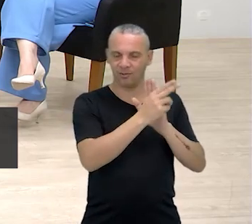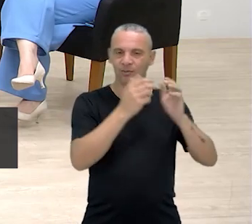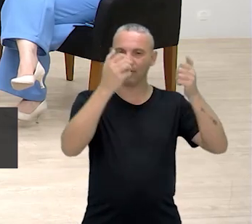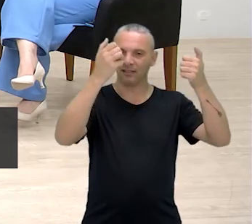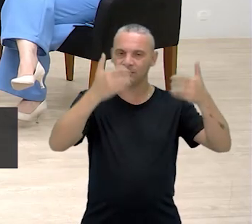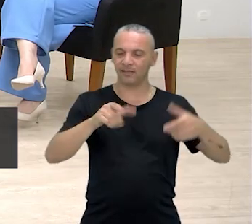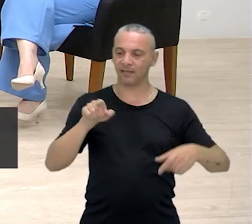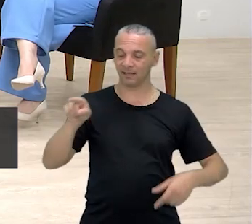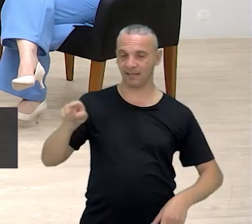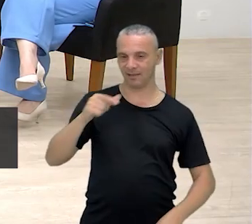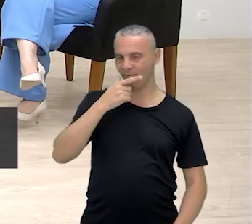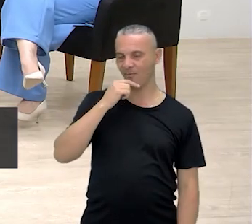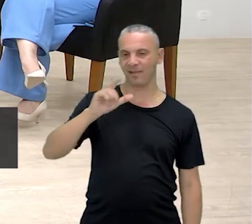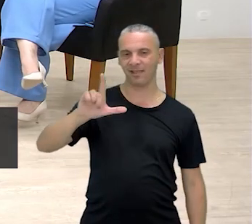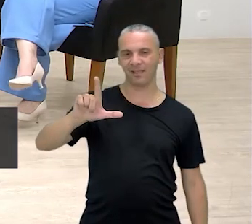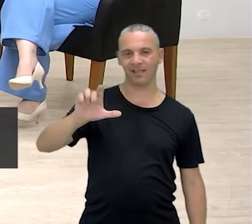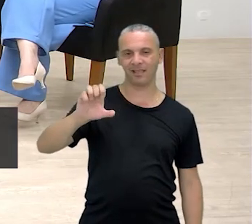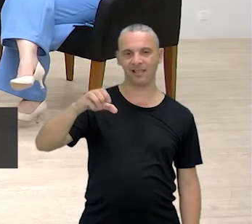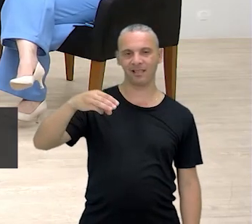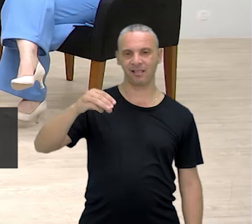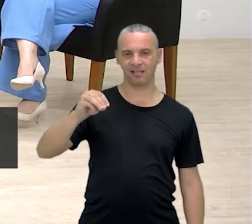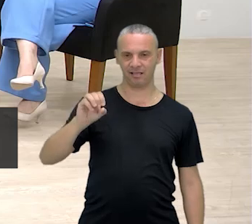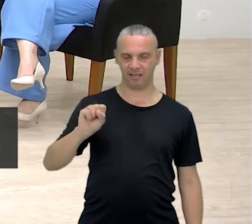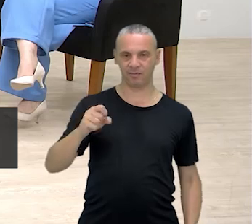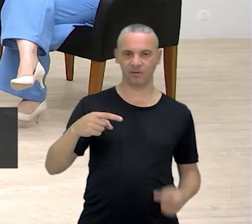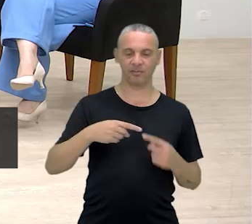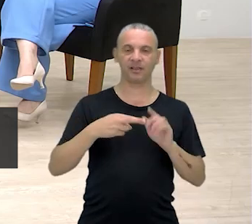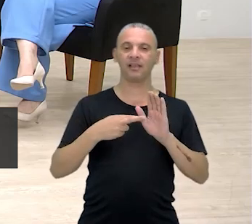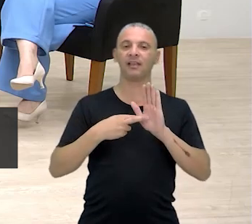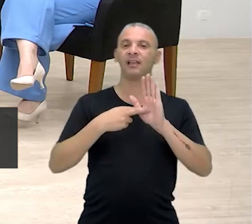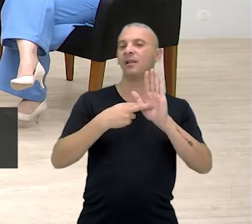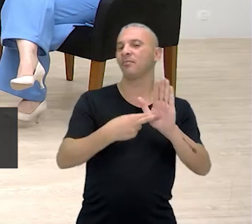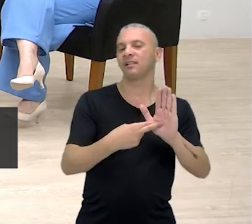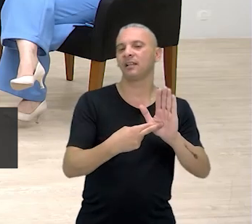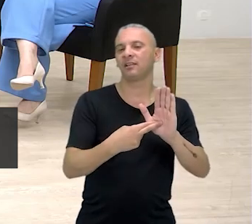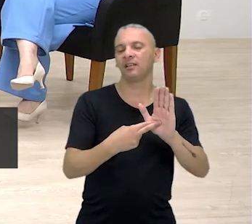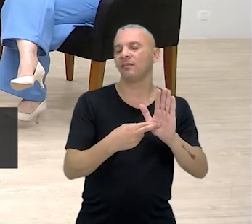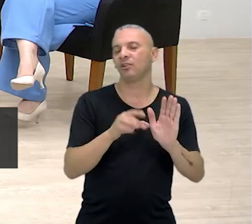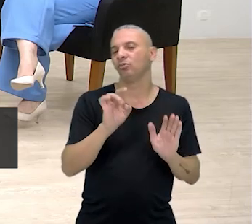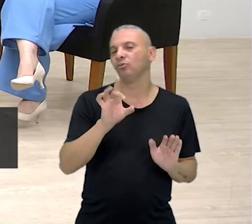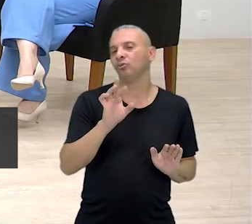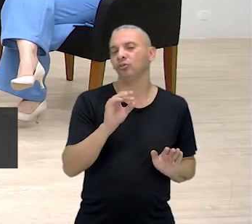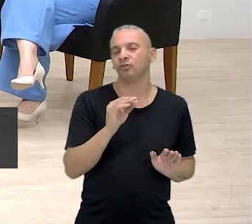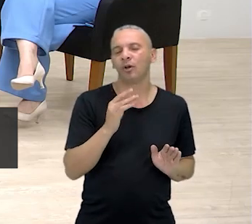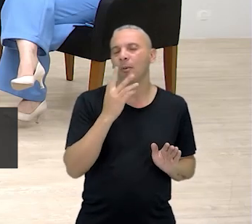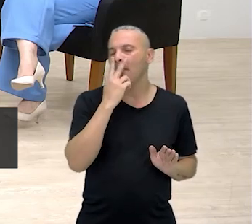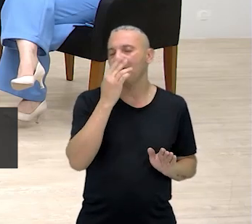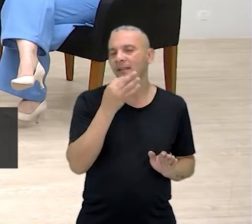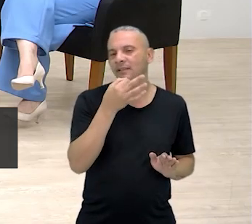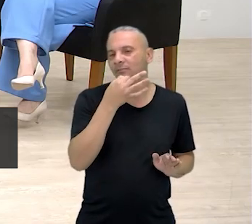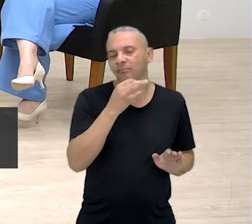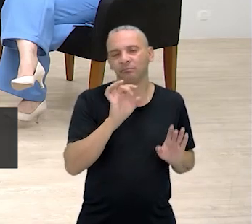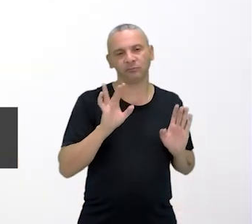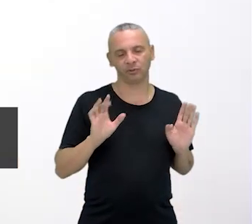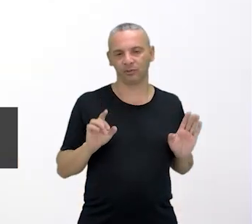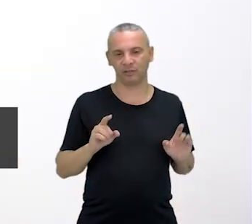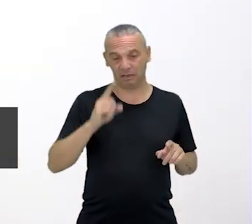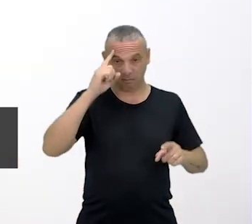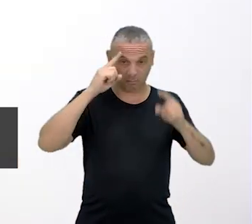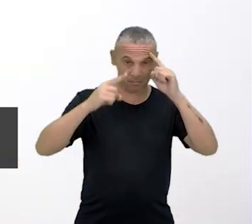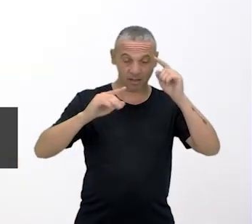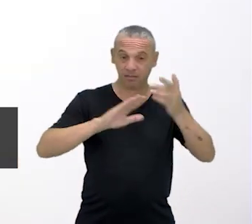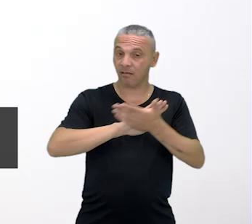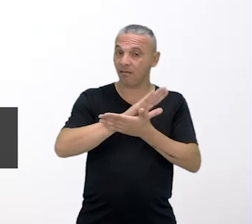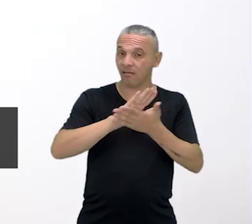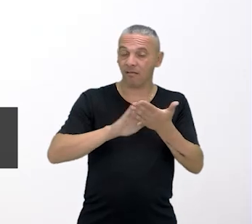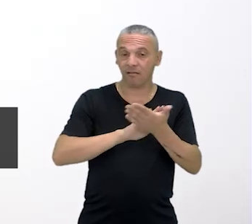Lemos como uma representação puramente figurativa, né? Ele de fato não comandava nada, era